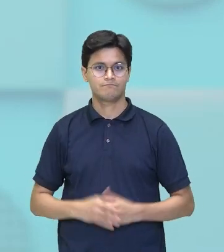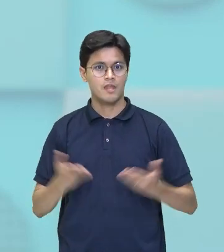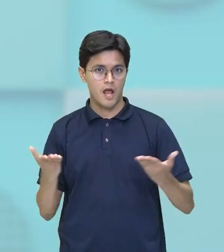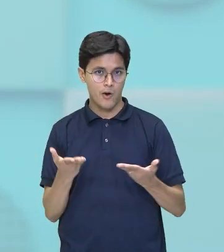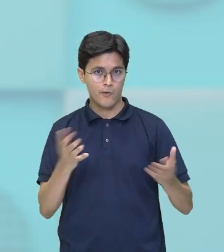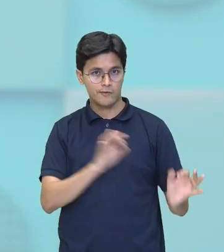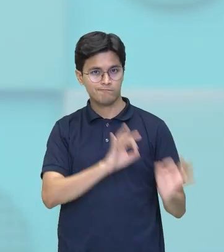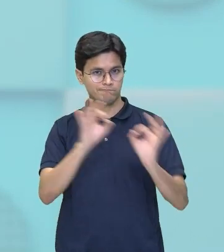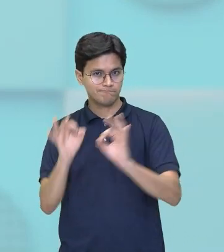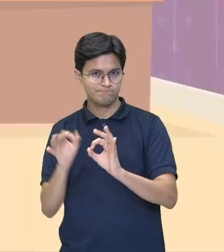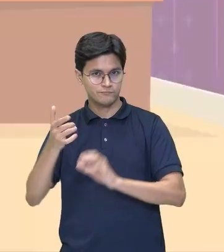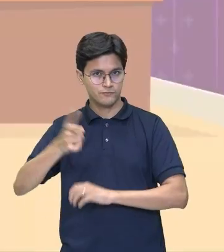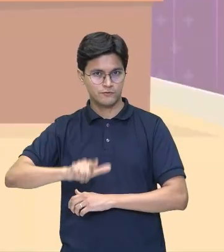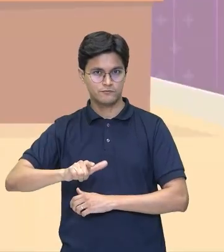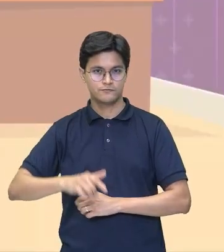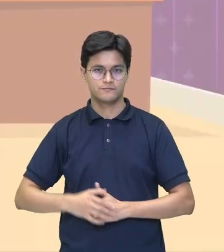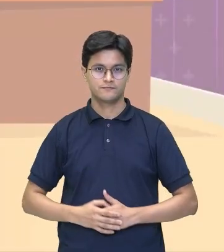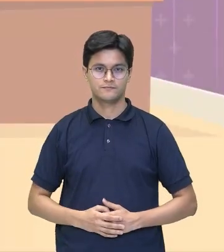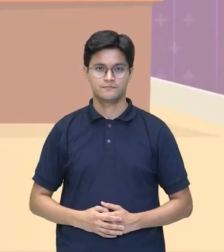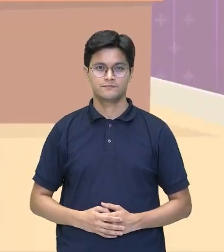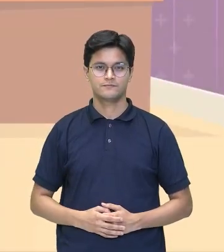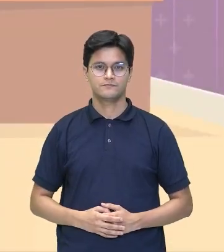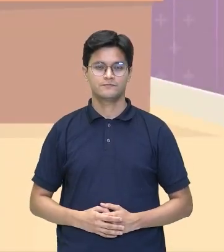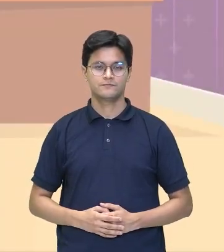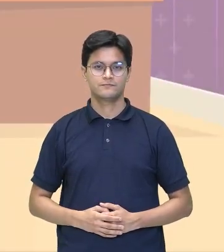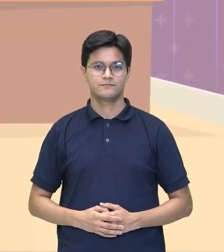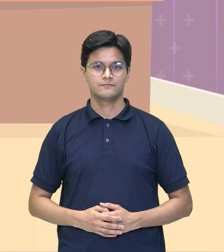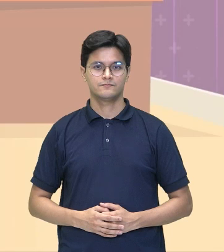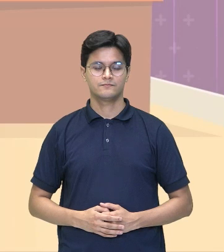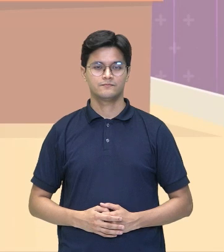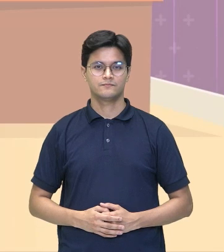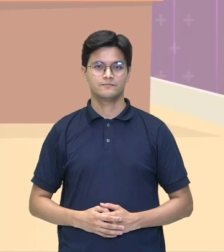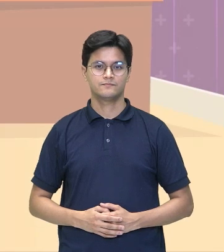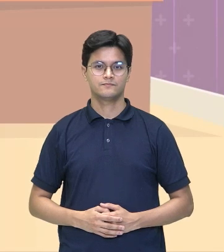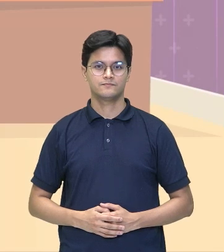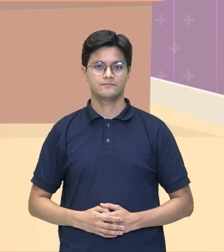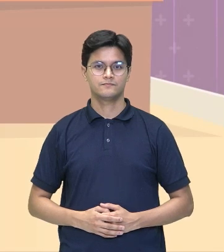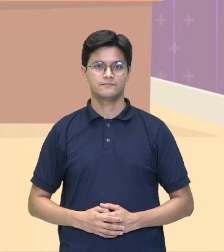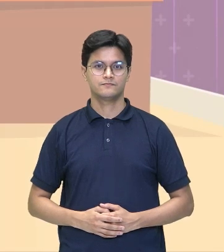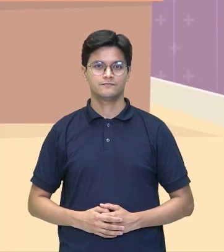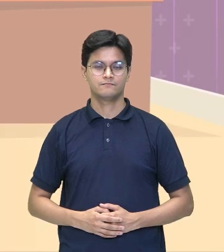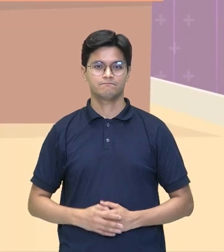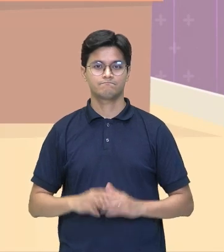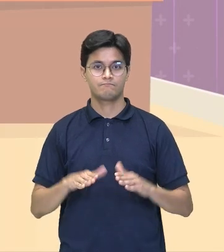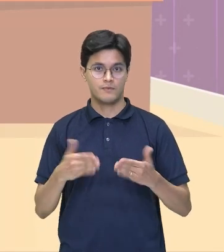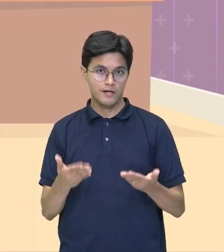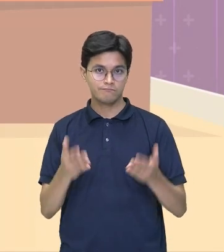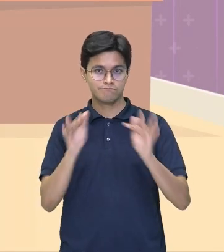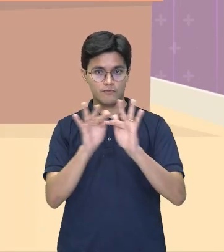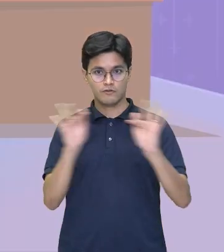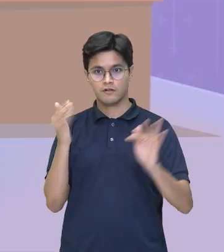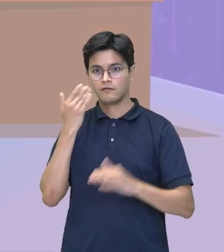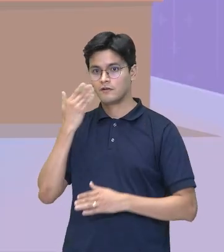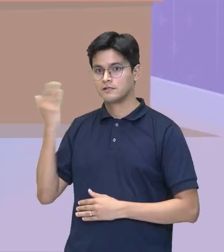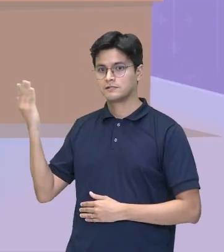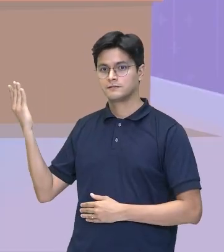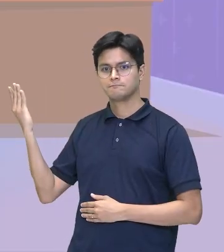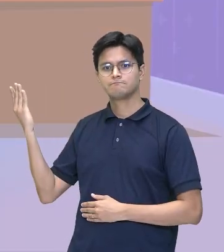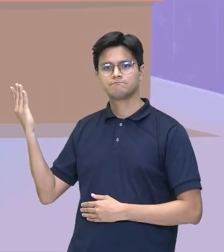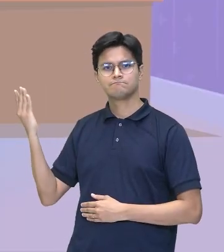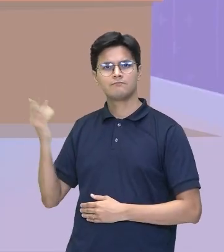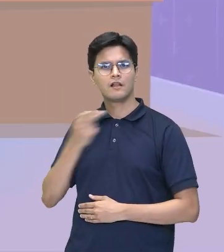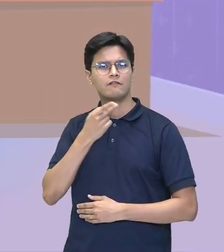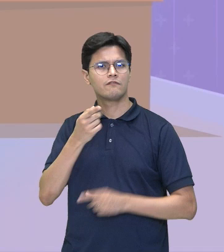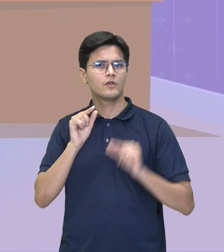novamente. I was studying. Então, nessa frase, ela diz, I was studying. Eu